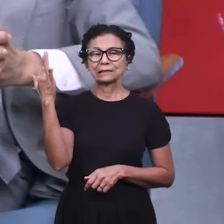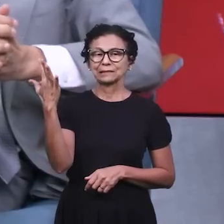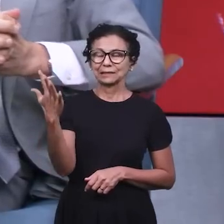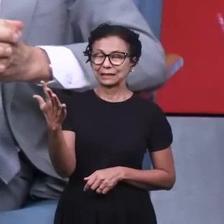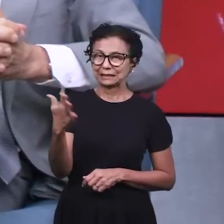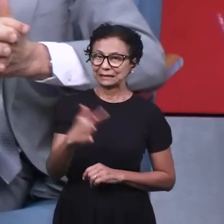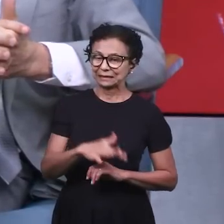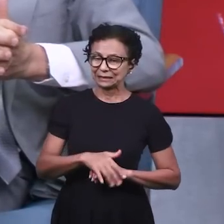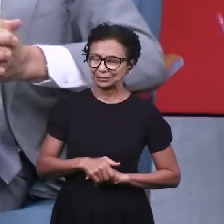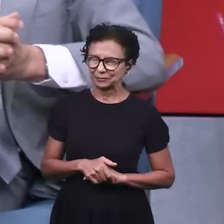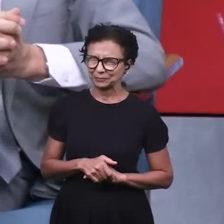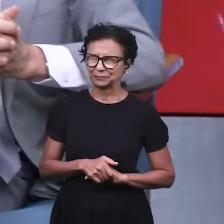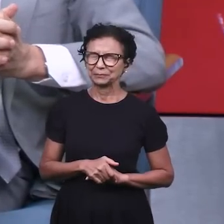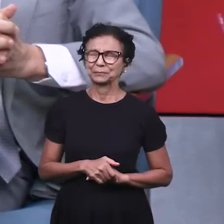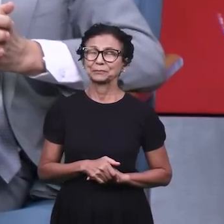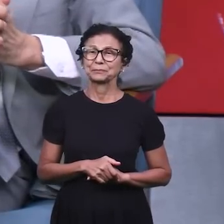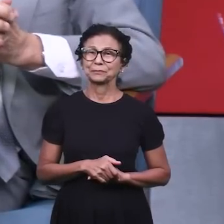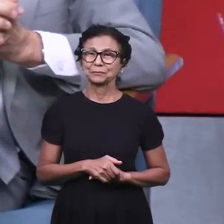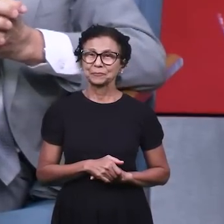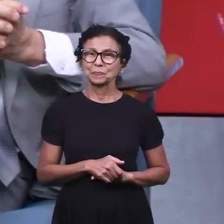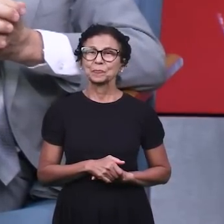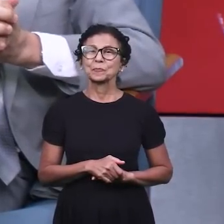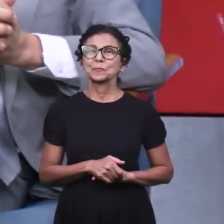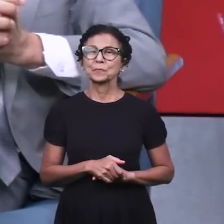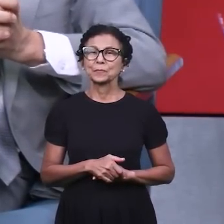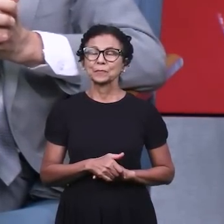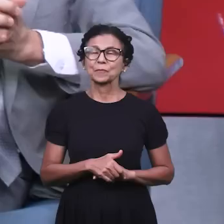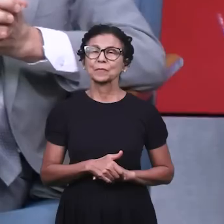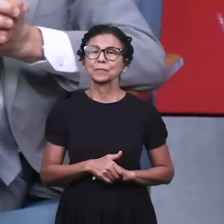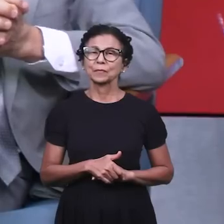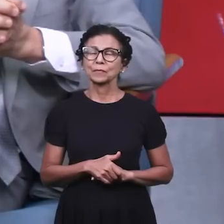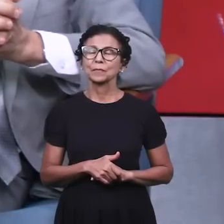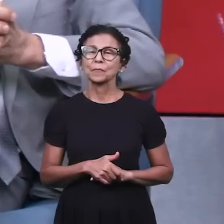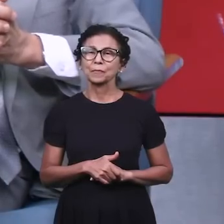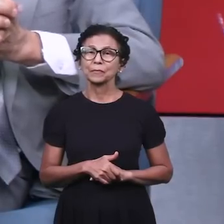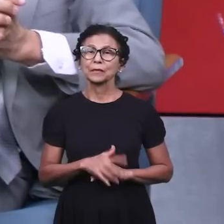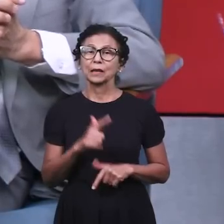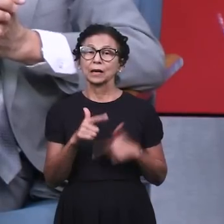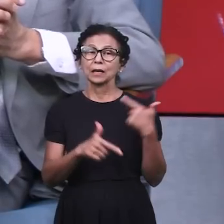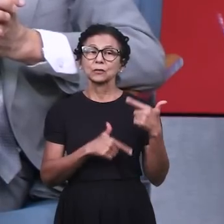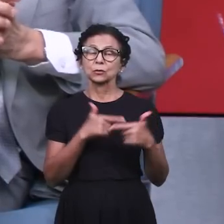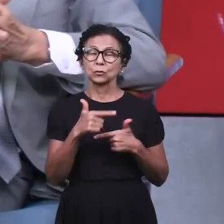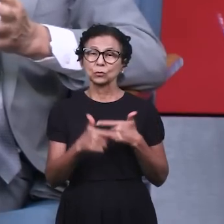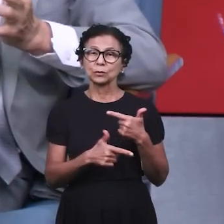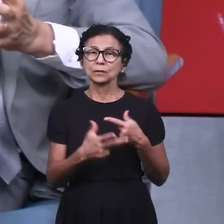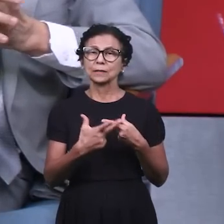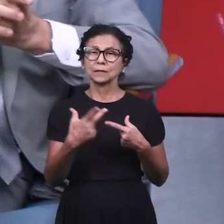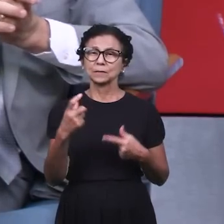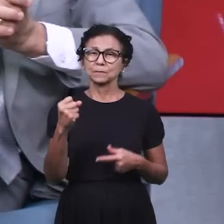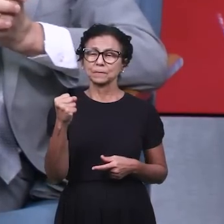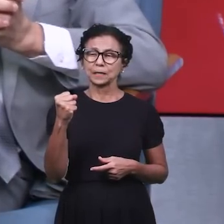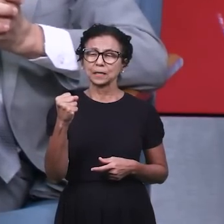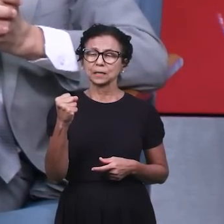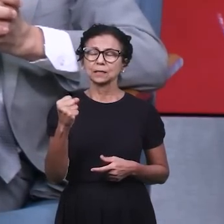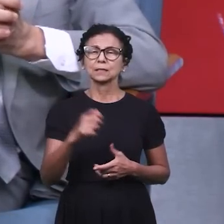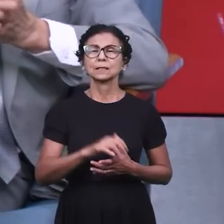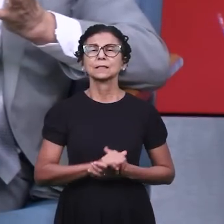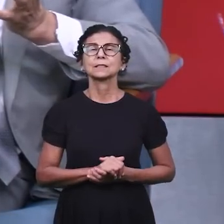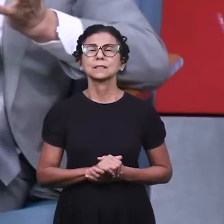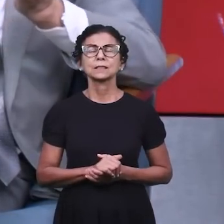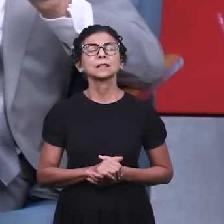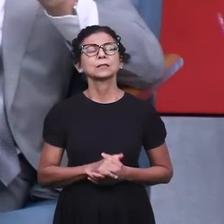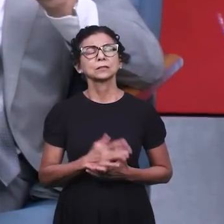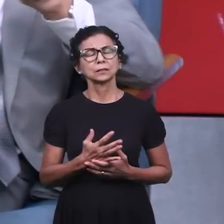que frequentam a madrugada vencem com mais facilidade as suas lutas. Parece que eles são mais